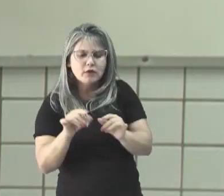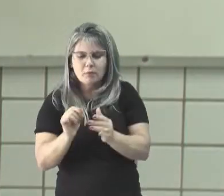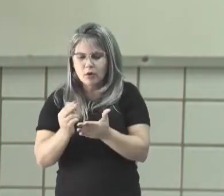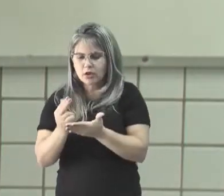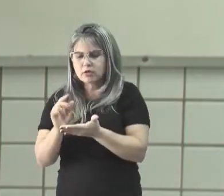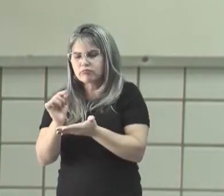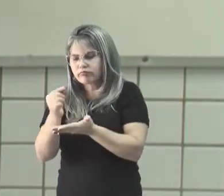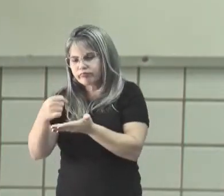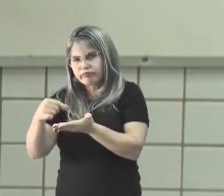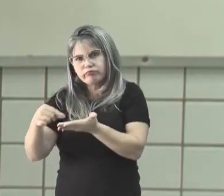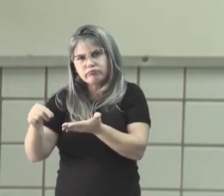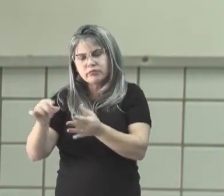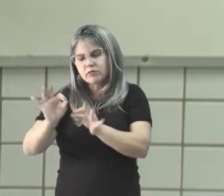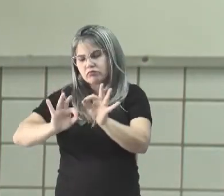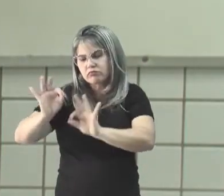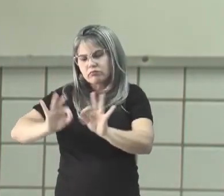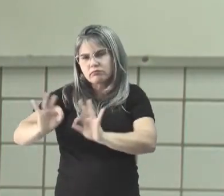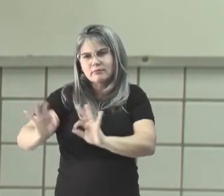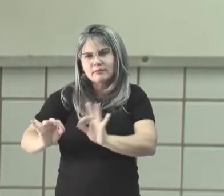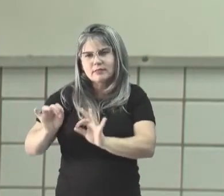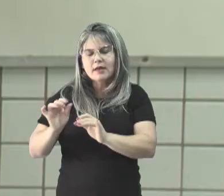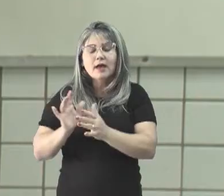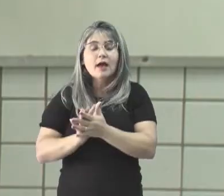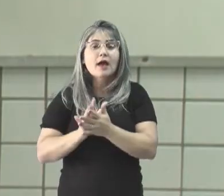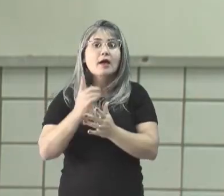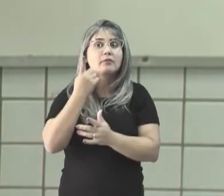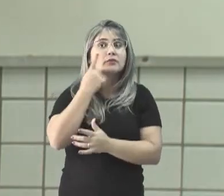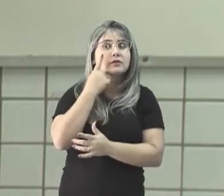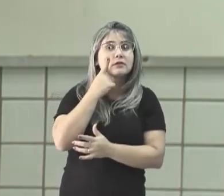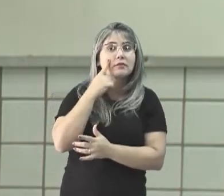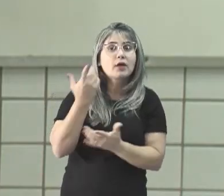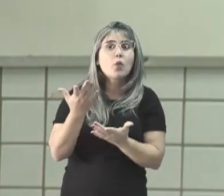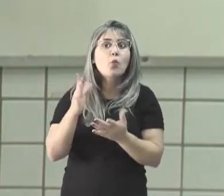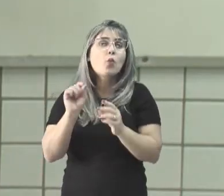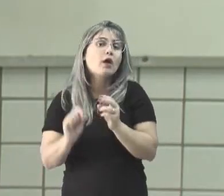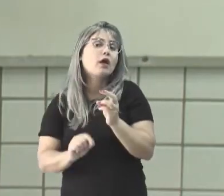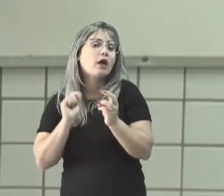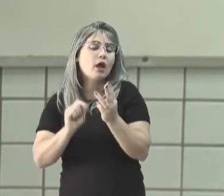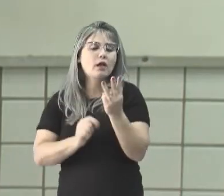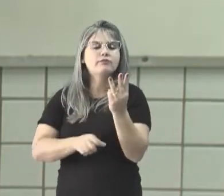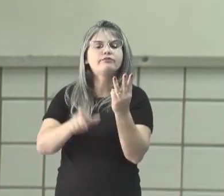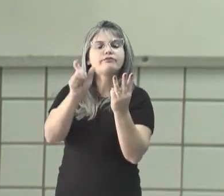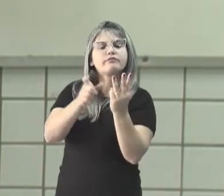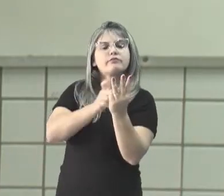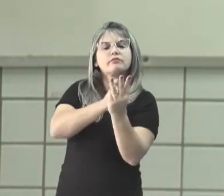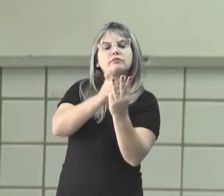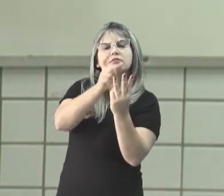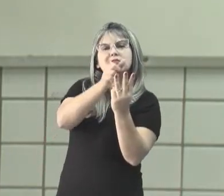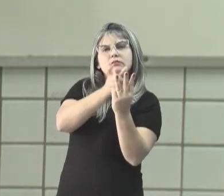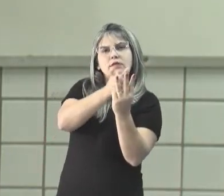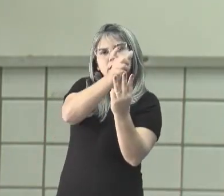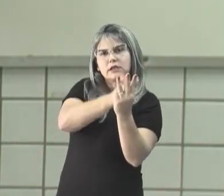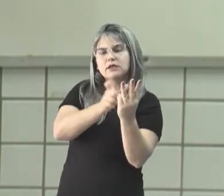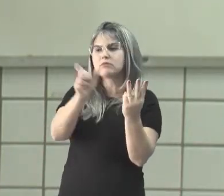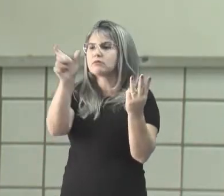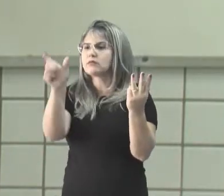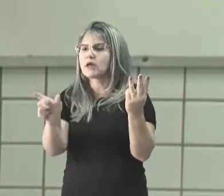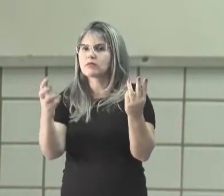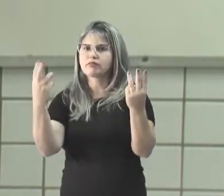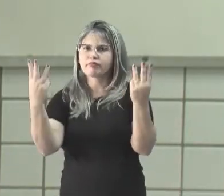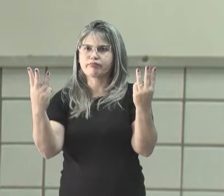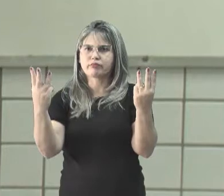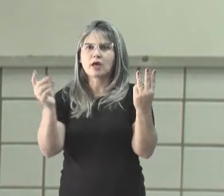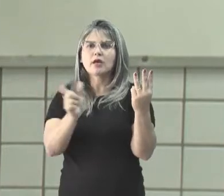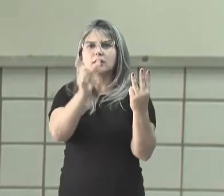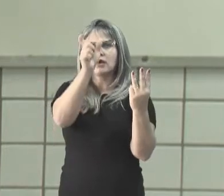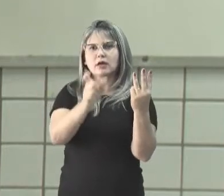precisa saber a sequência dos múltiplos e submúltiplos. Quilo, hecto, deca, deci, centi,